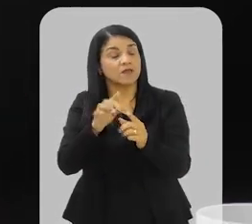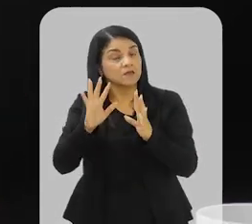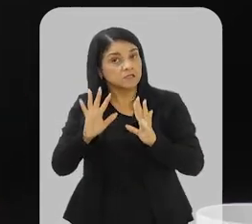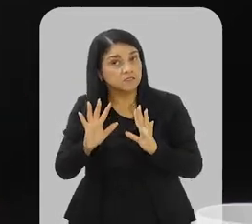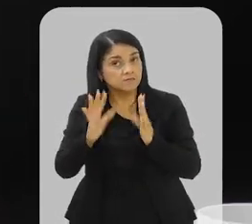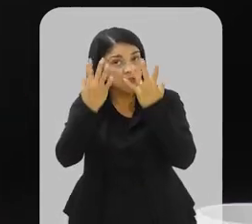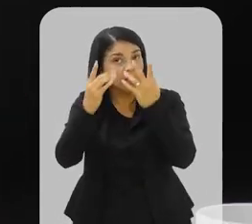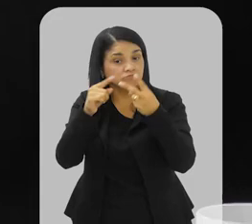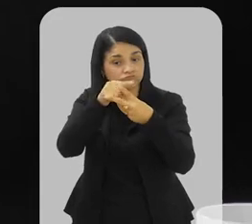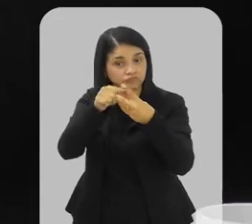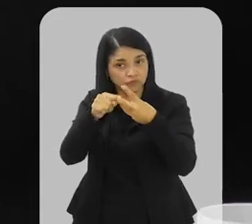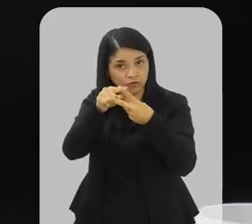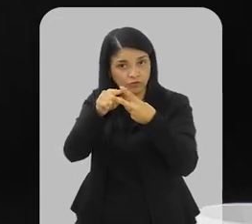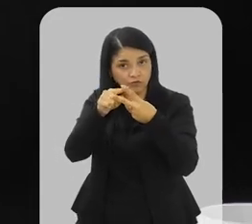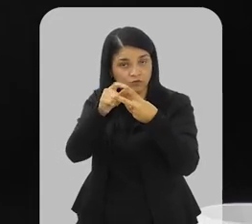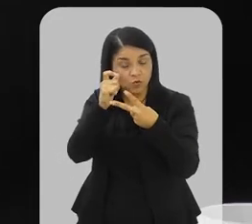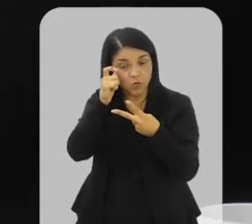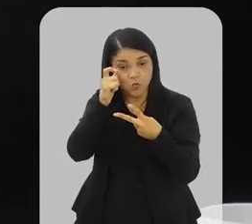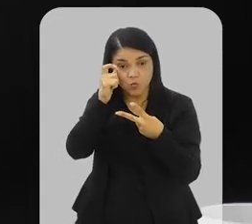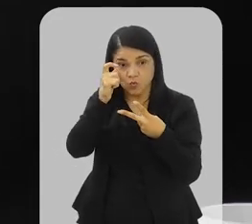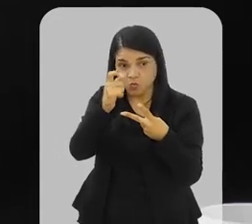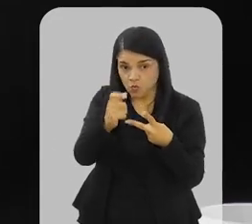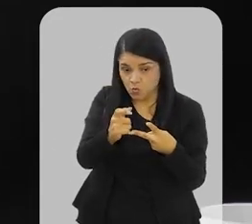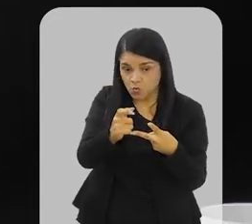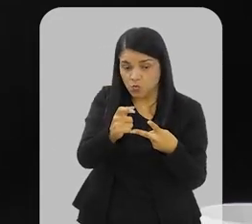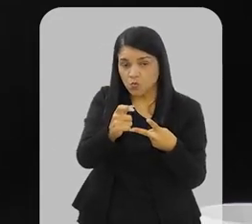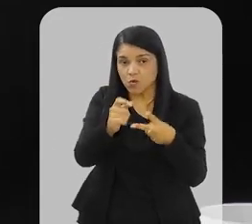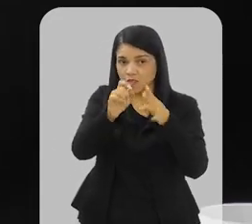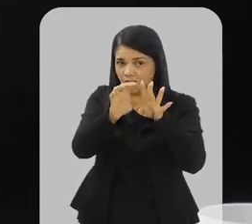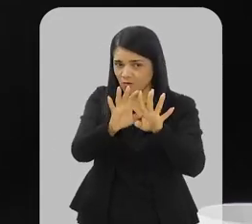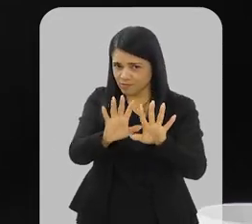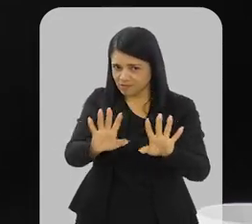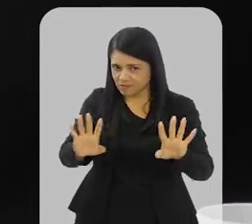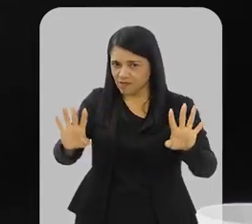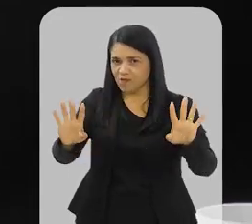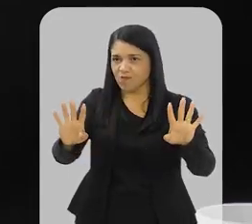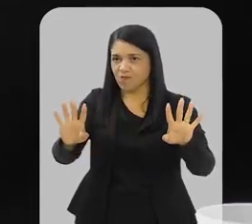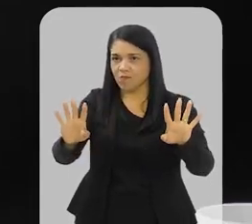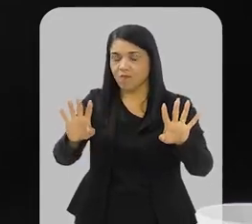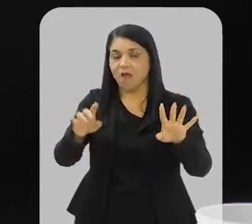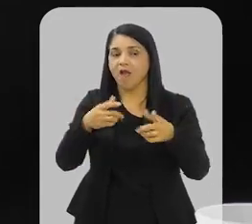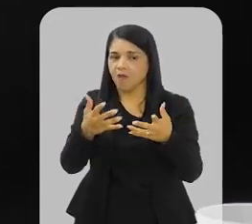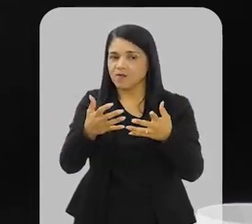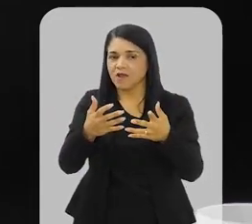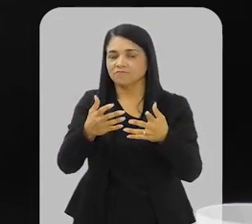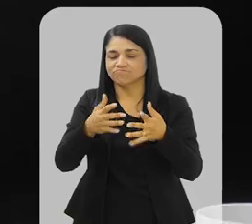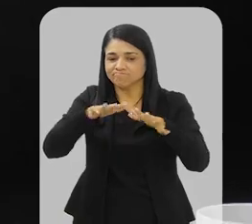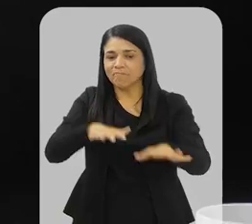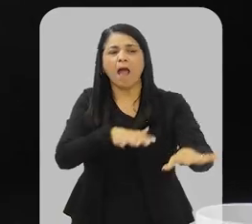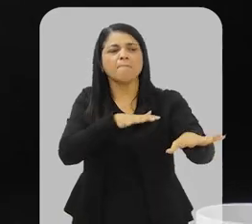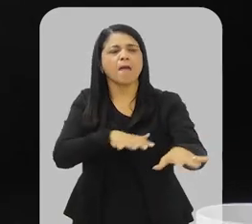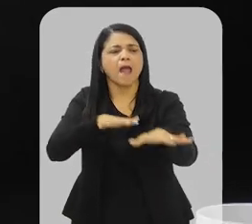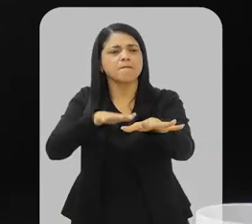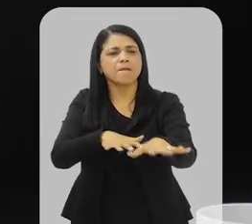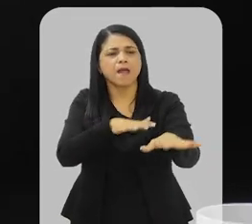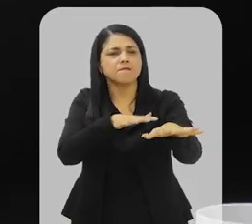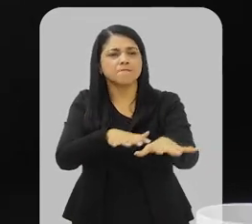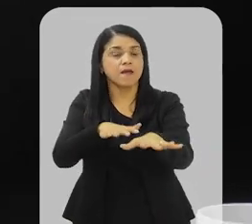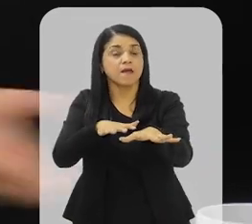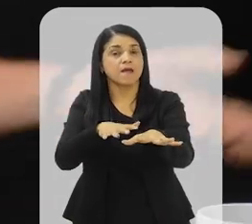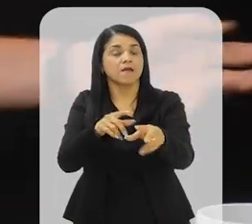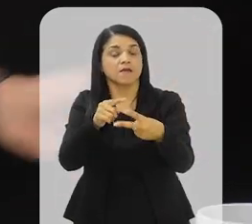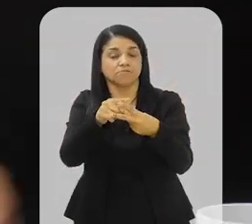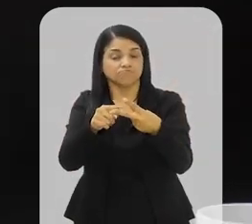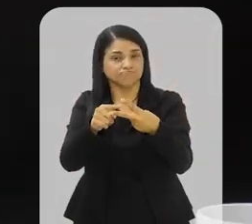acho que tem essa diferença quando você leva um grande espetáculo você tem duas possibilidades crescer o olho pra gente se eles fizerem isso na